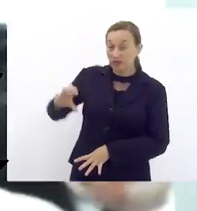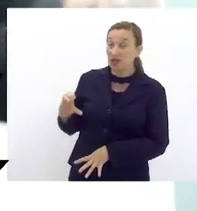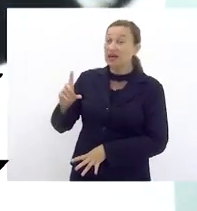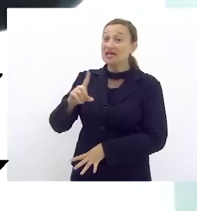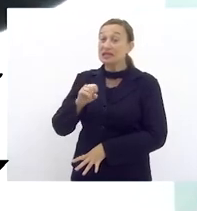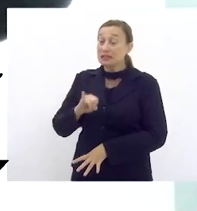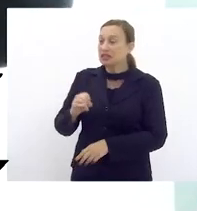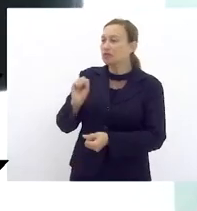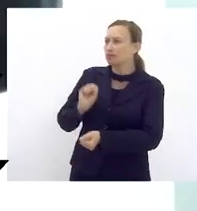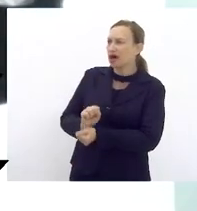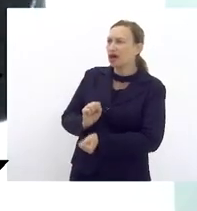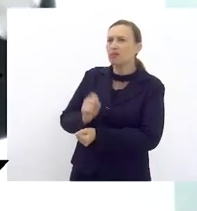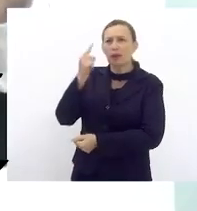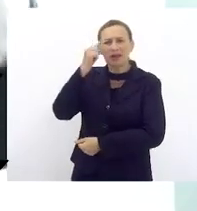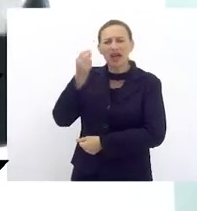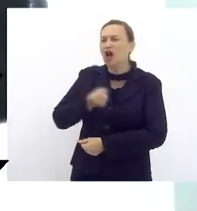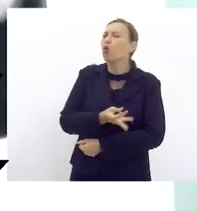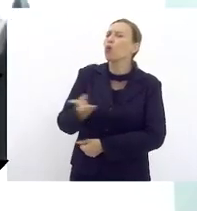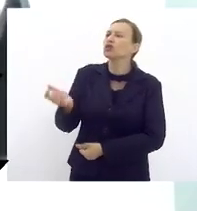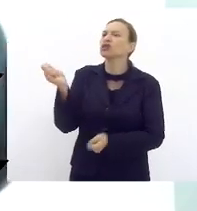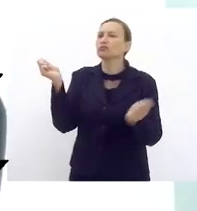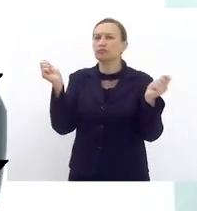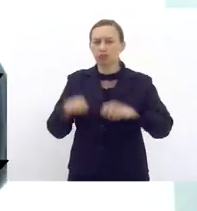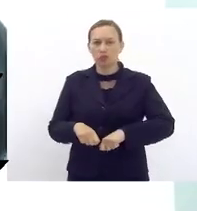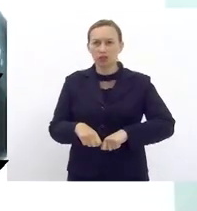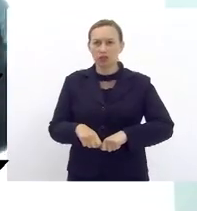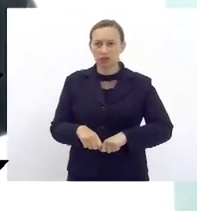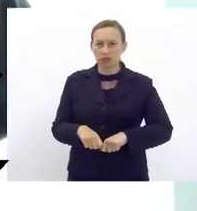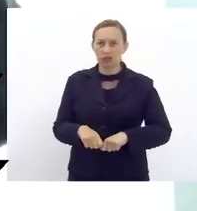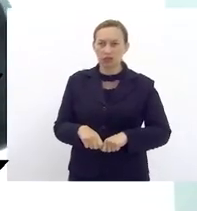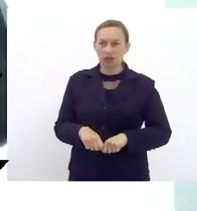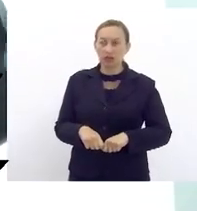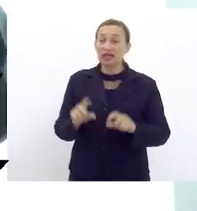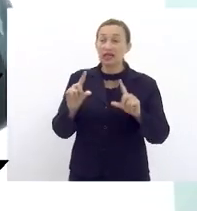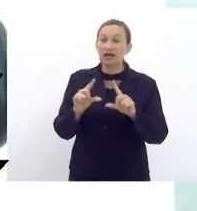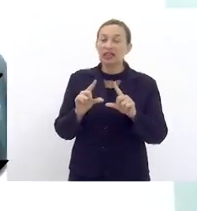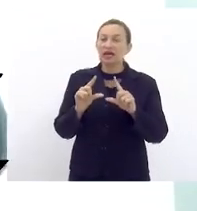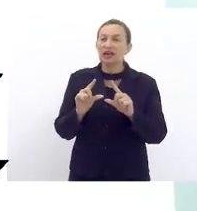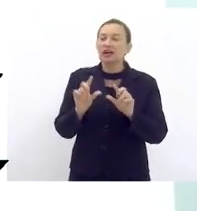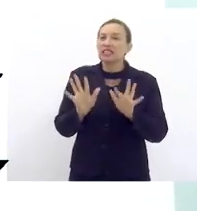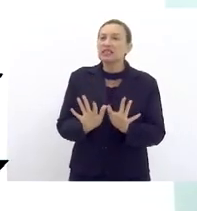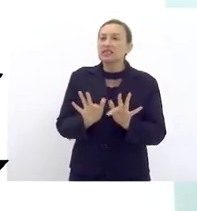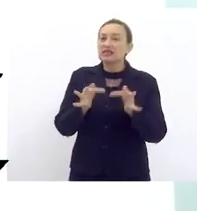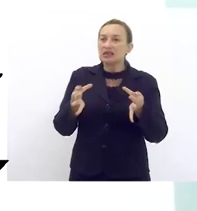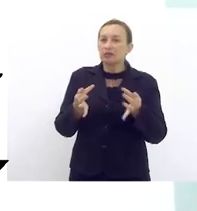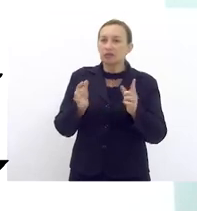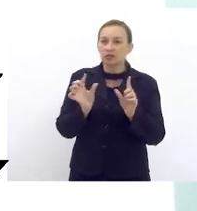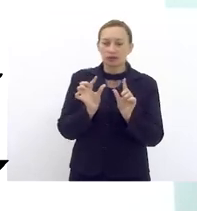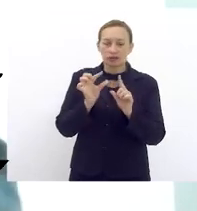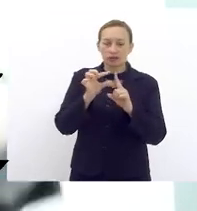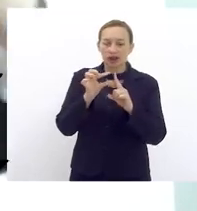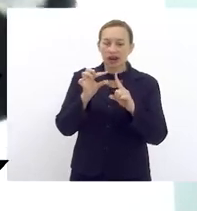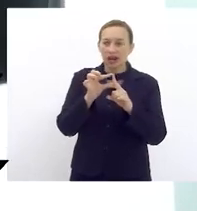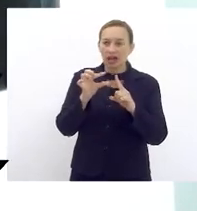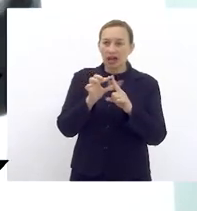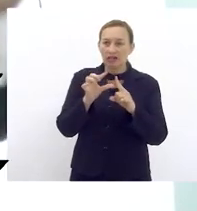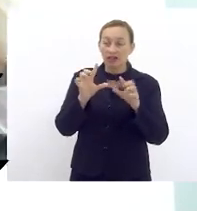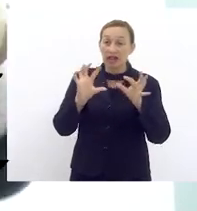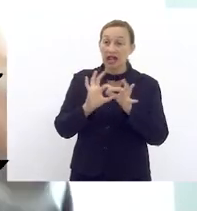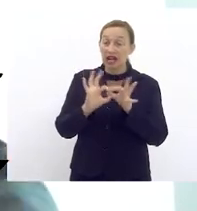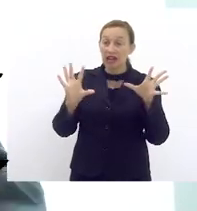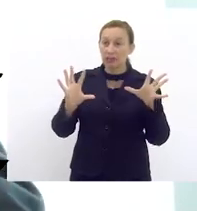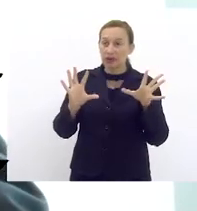pensar quantas possibilidades e quantas posições essa simples palavra liberdade religiosa engloba desde